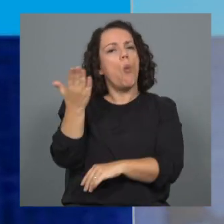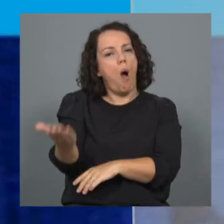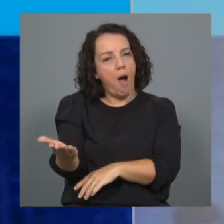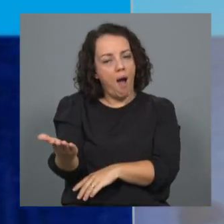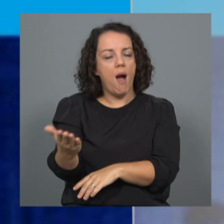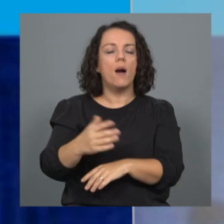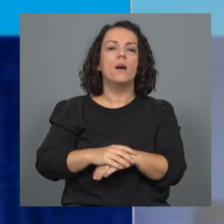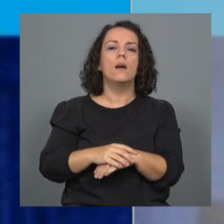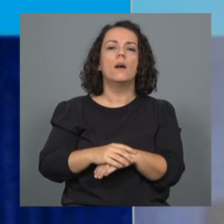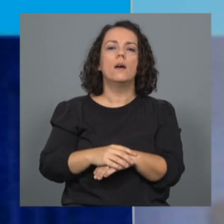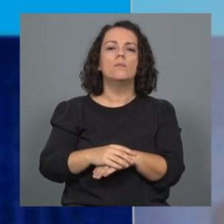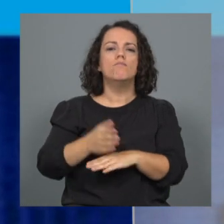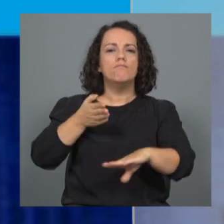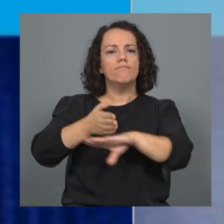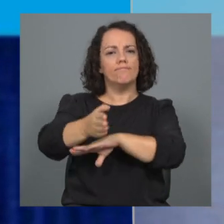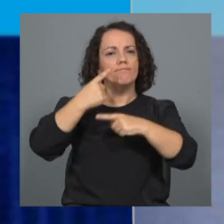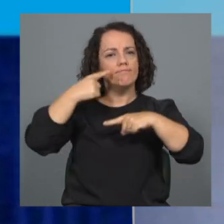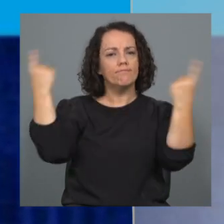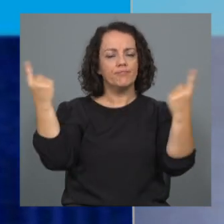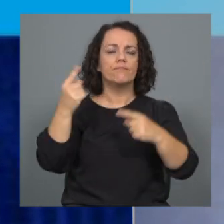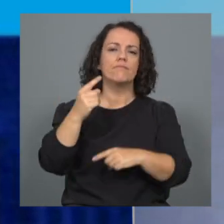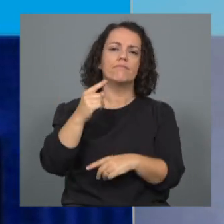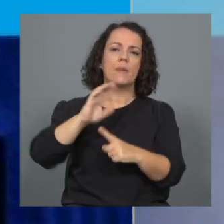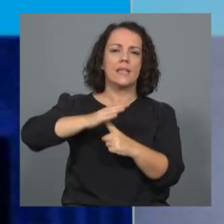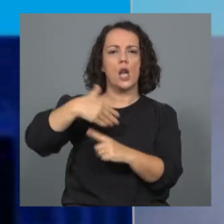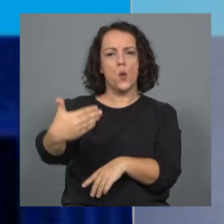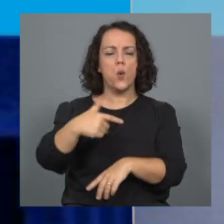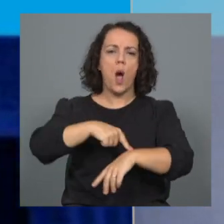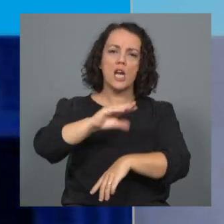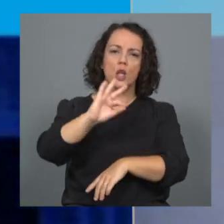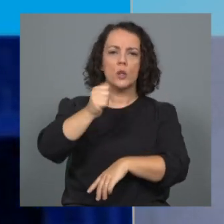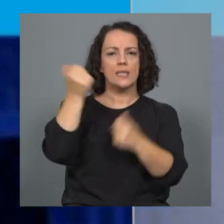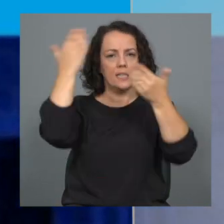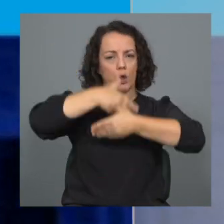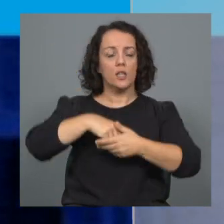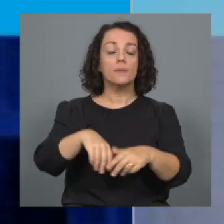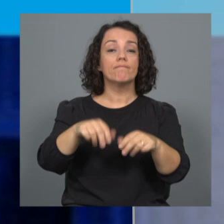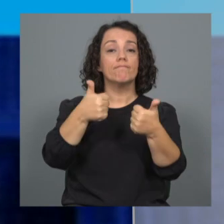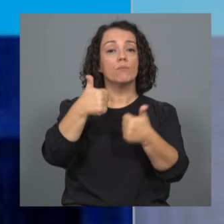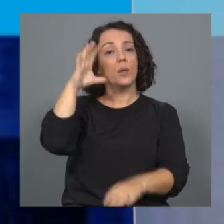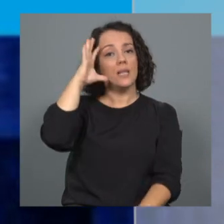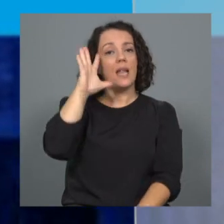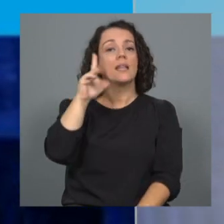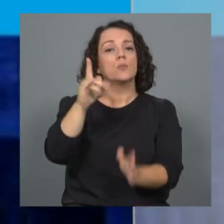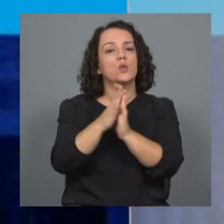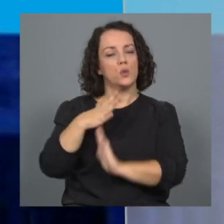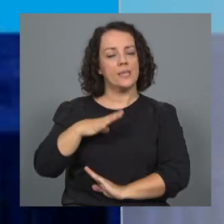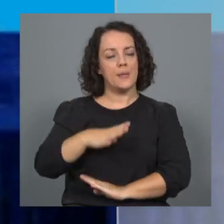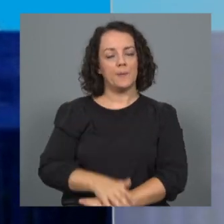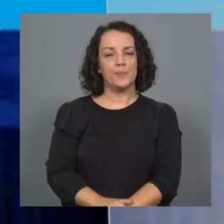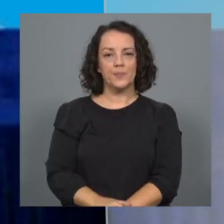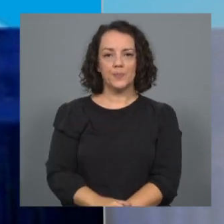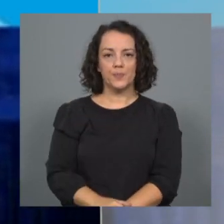Eclésia, que é emitida na Antena 1 pelas 22h45. Tenha então uma muito boa tarde e até amanhã, se Deus quiser.